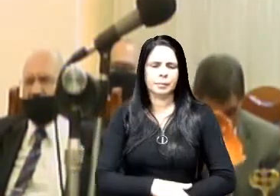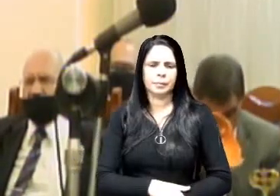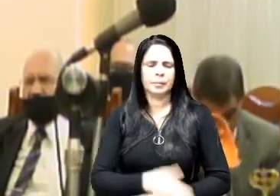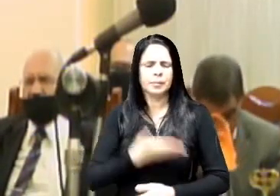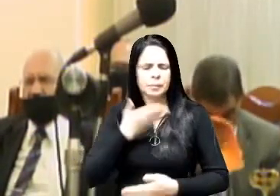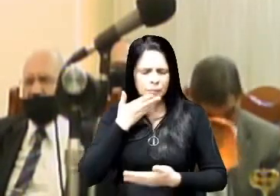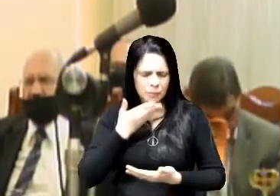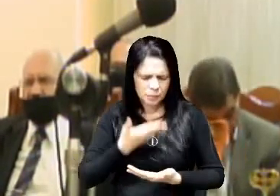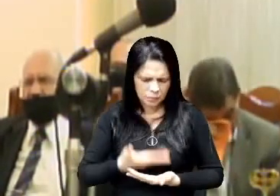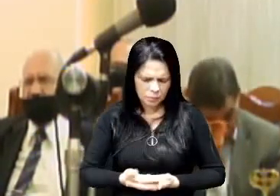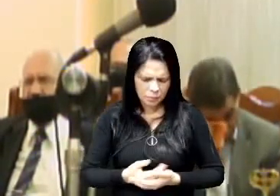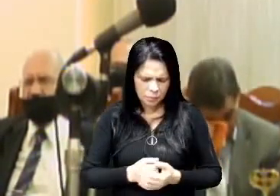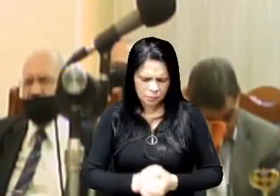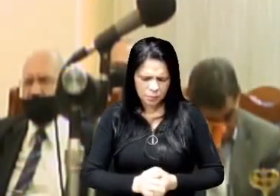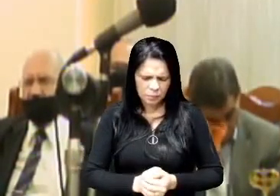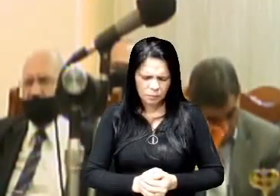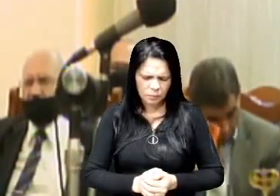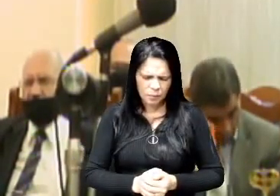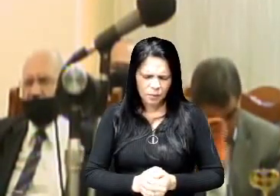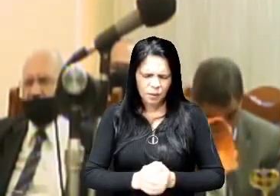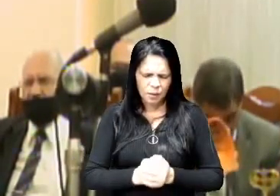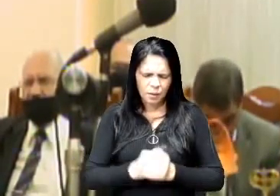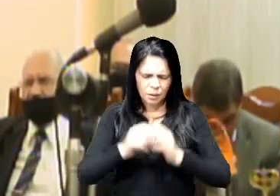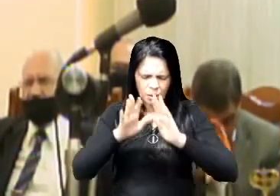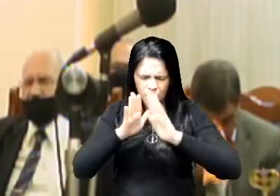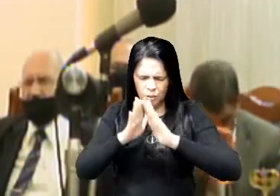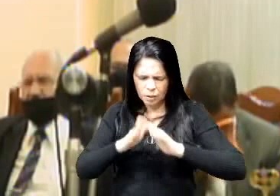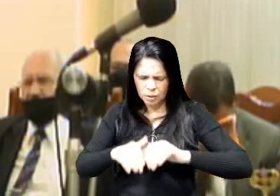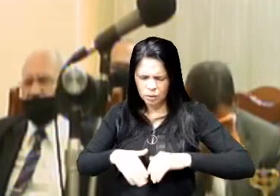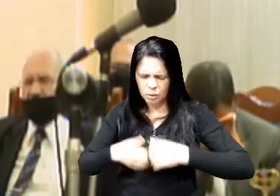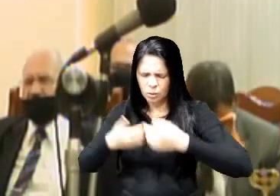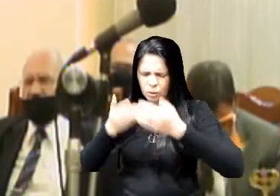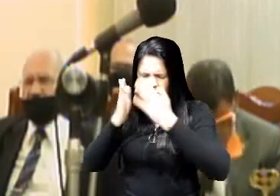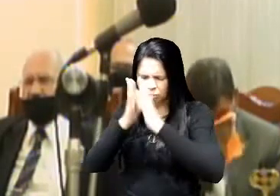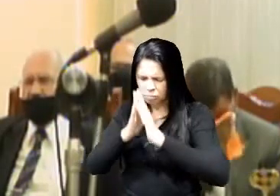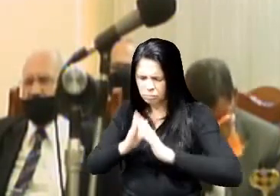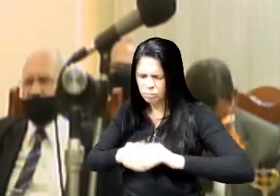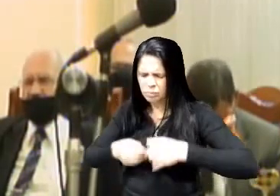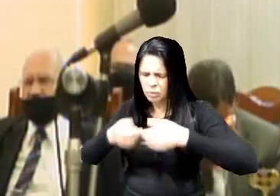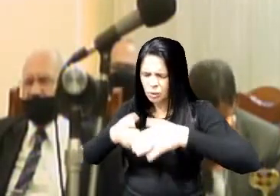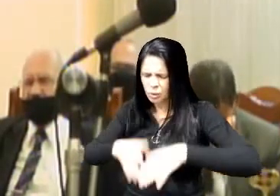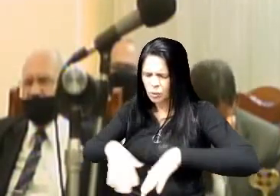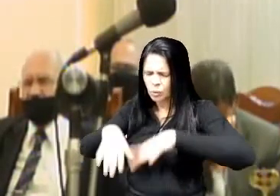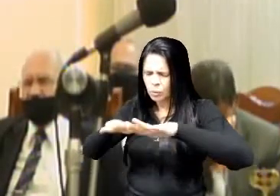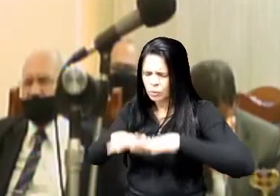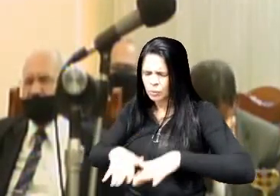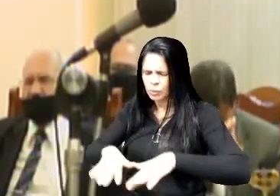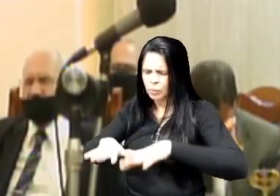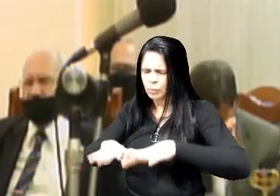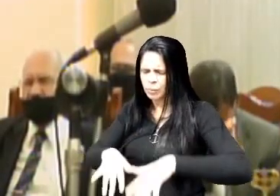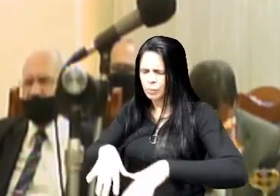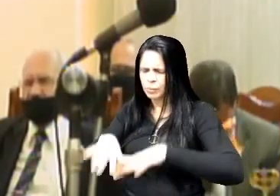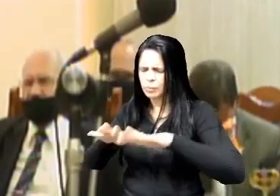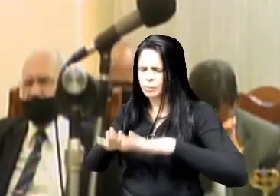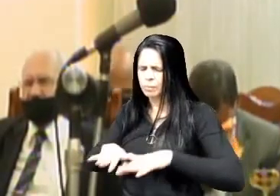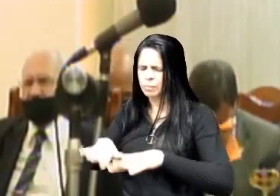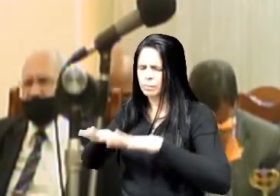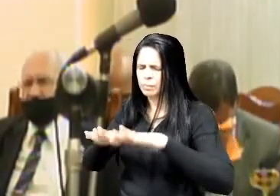Curve a sua cabeça por um minuto e adore ao Espírito Santo. Se você pode curvar a sua cabeça por um